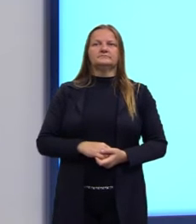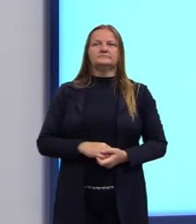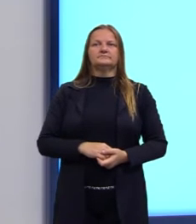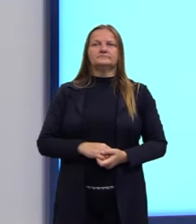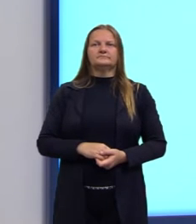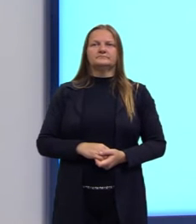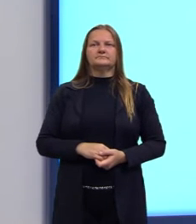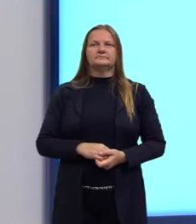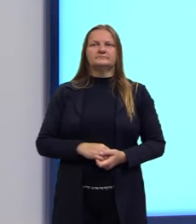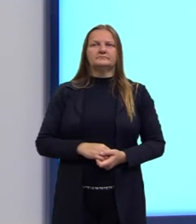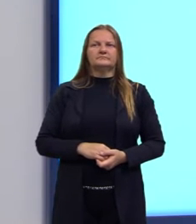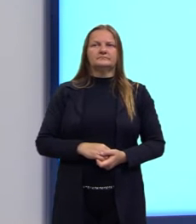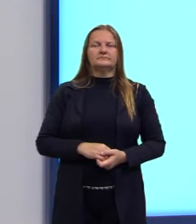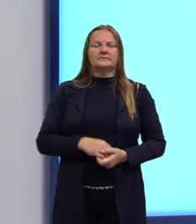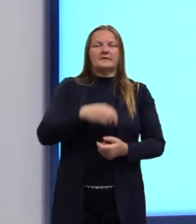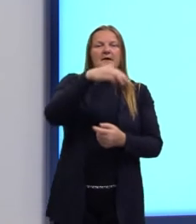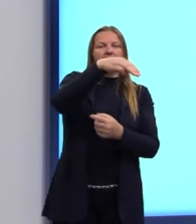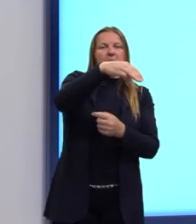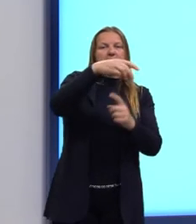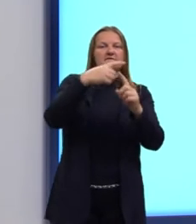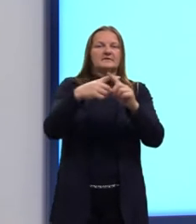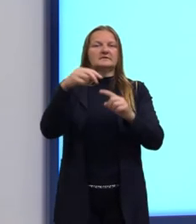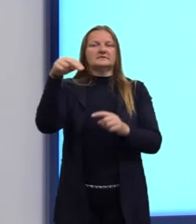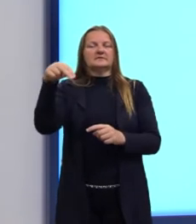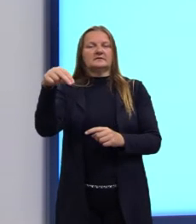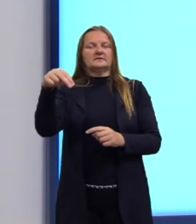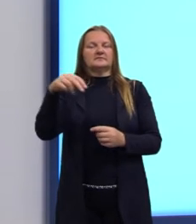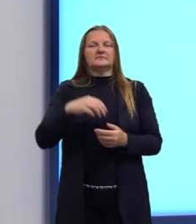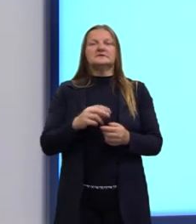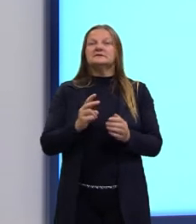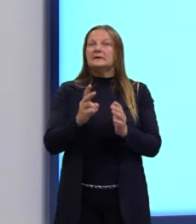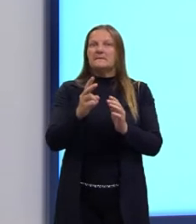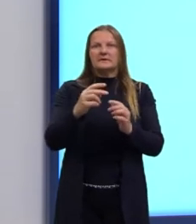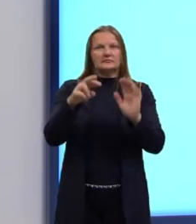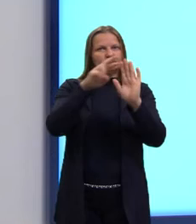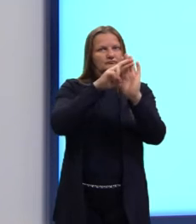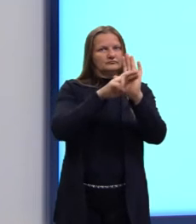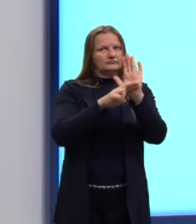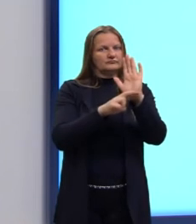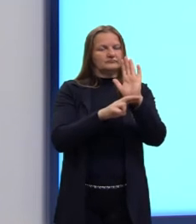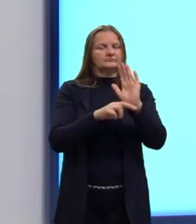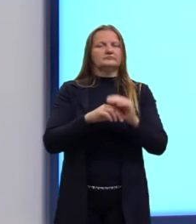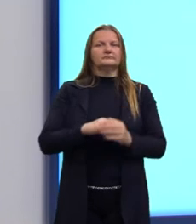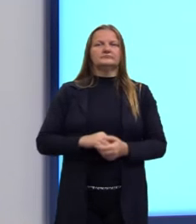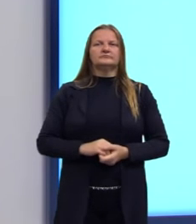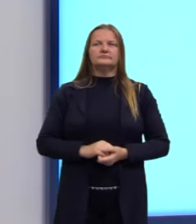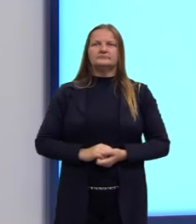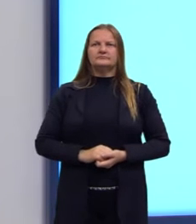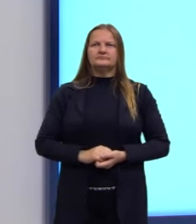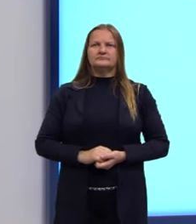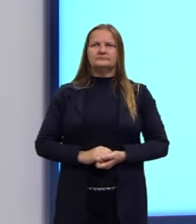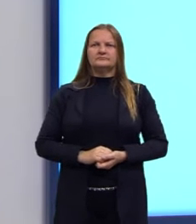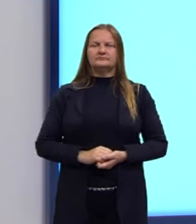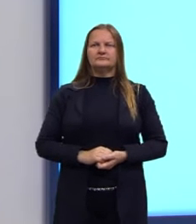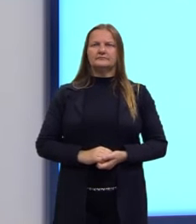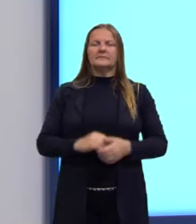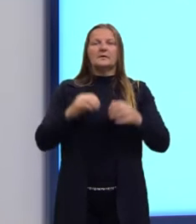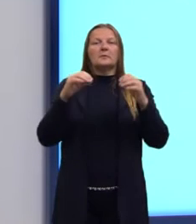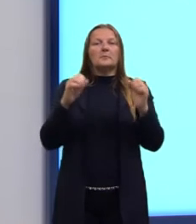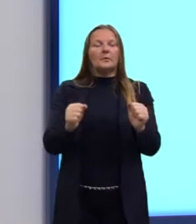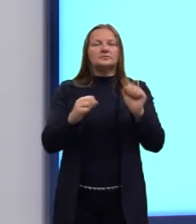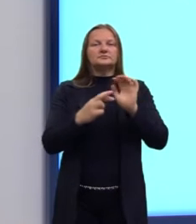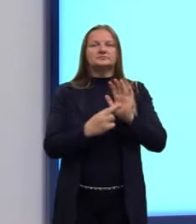possui a ordem m por n então linha por coluna sempre nessa ordem nós podemos